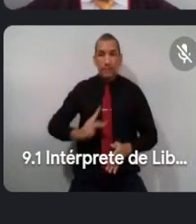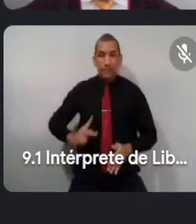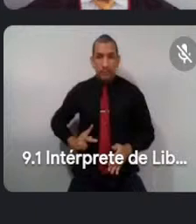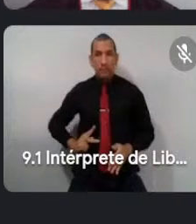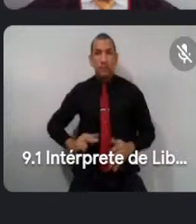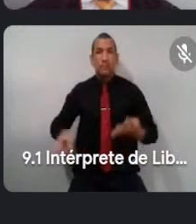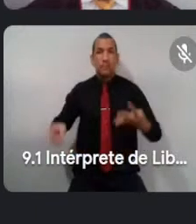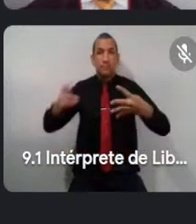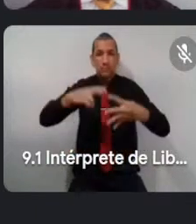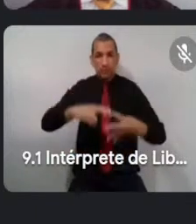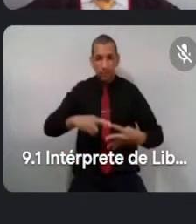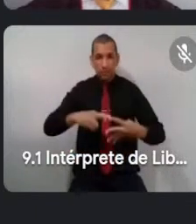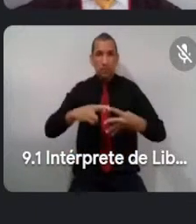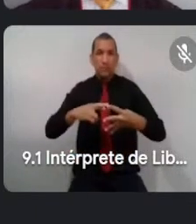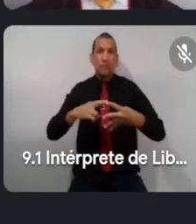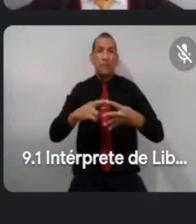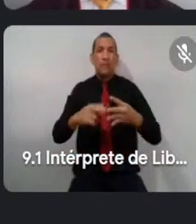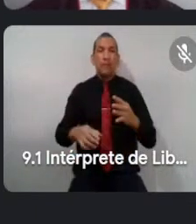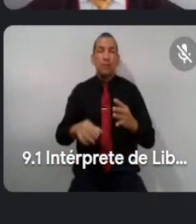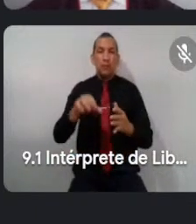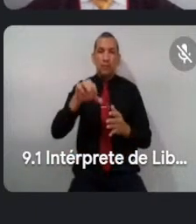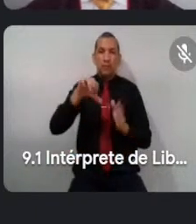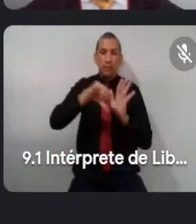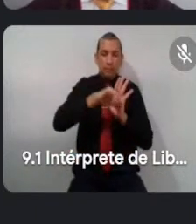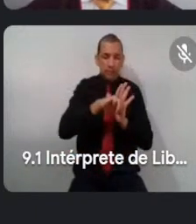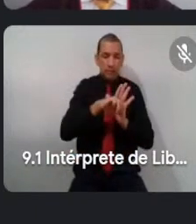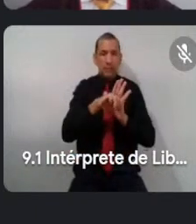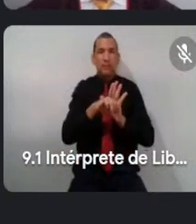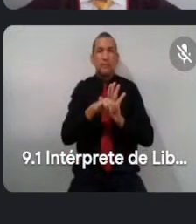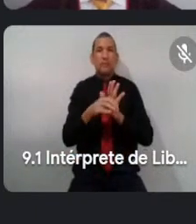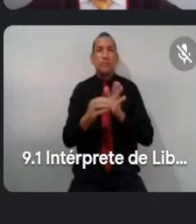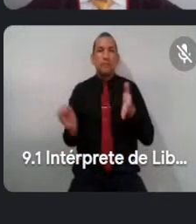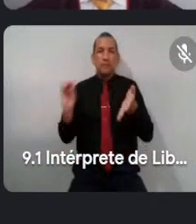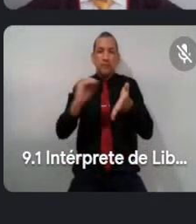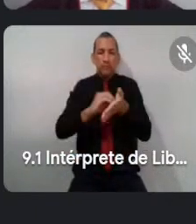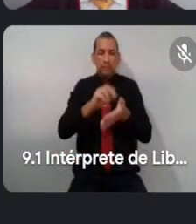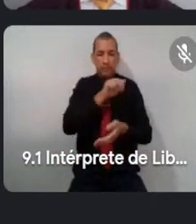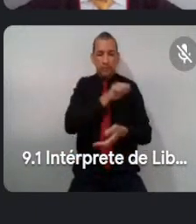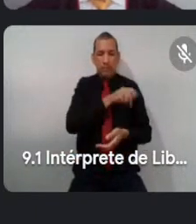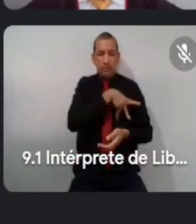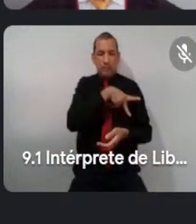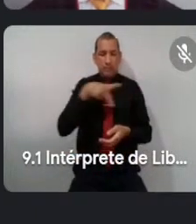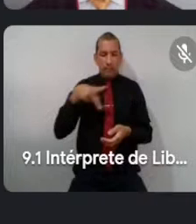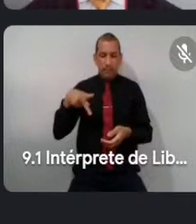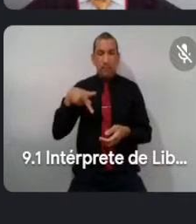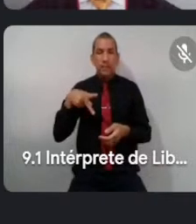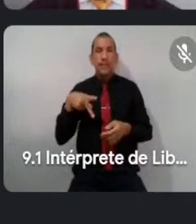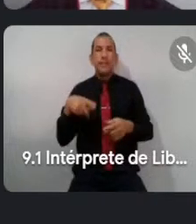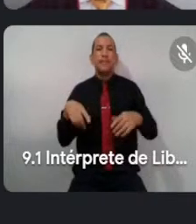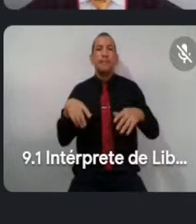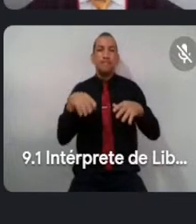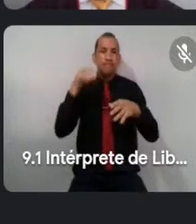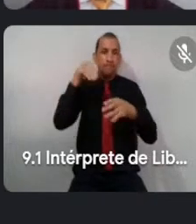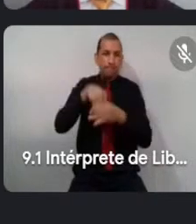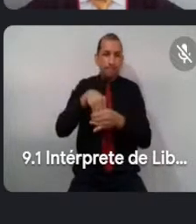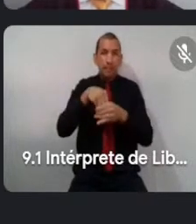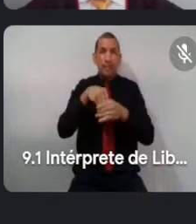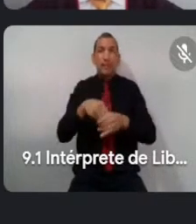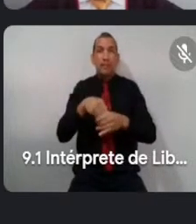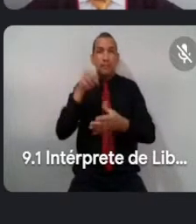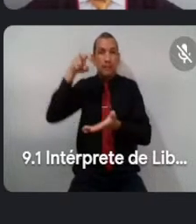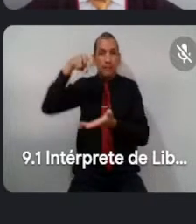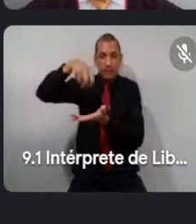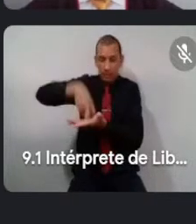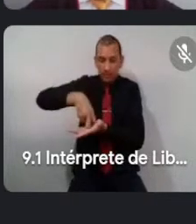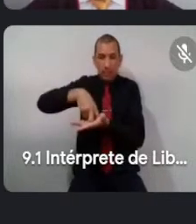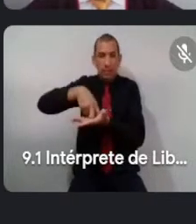de um recurso Ele é um recurso criminal né interposto pelo Ministério Público eleitoral em Face da sentença